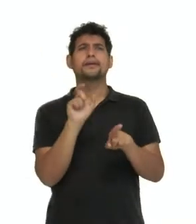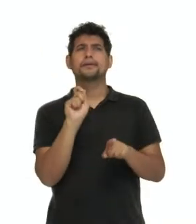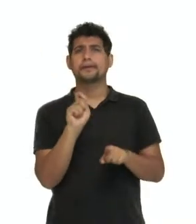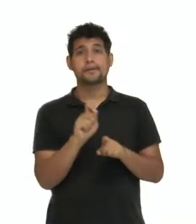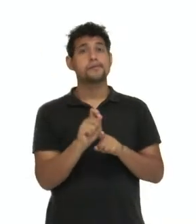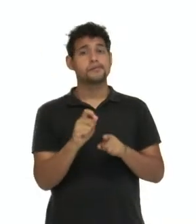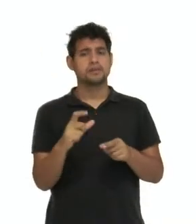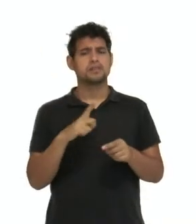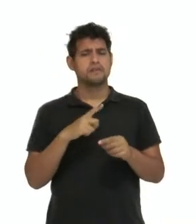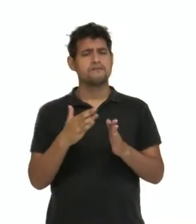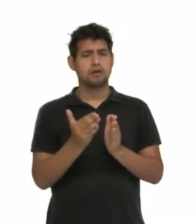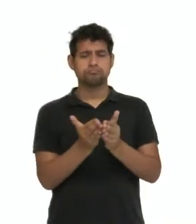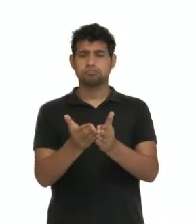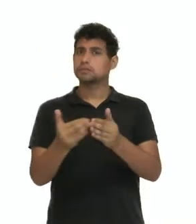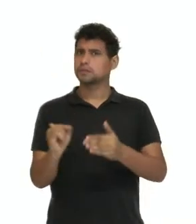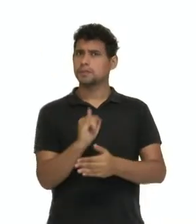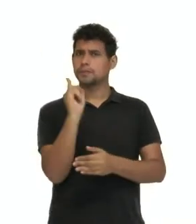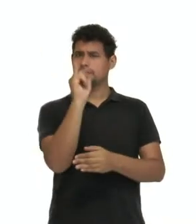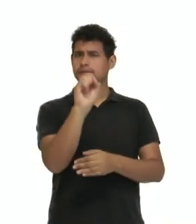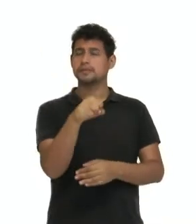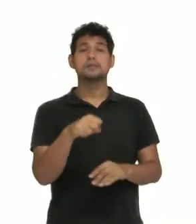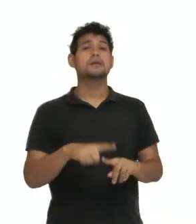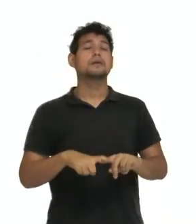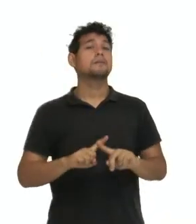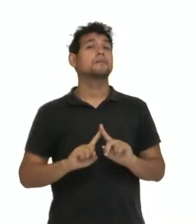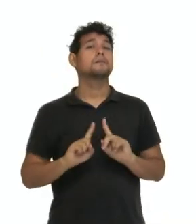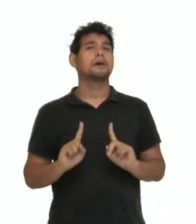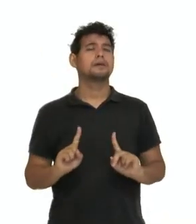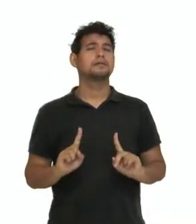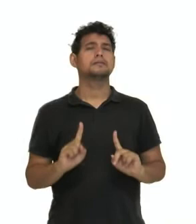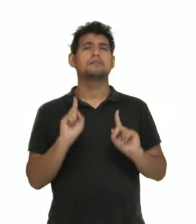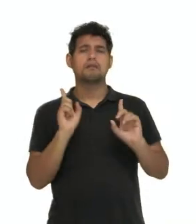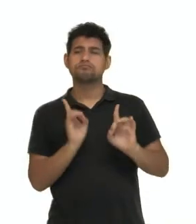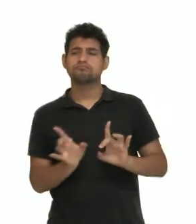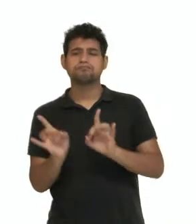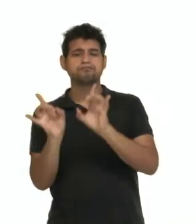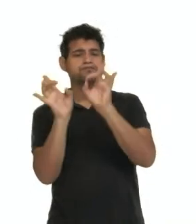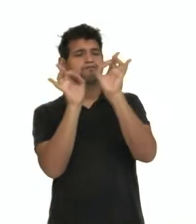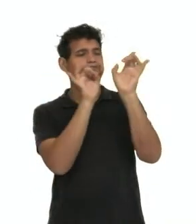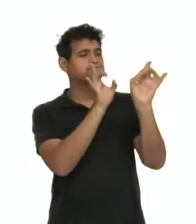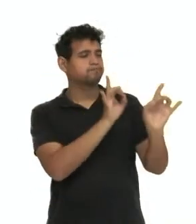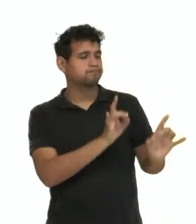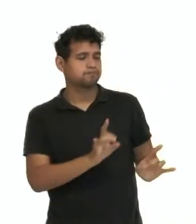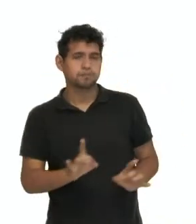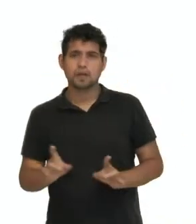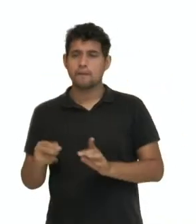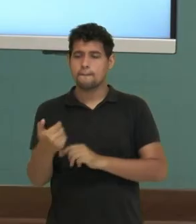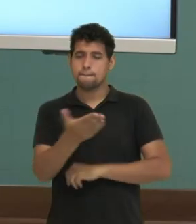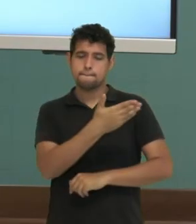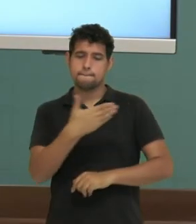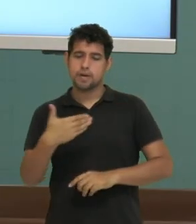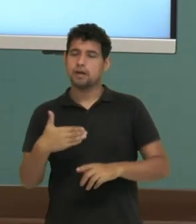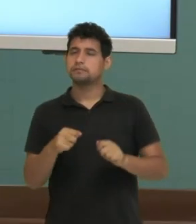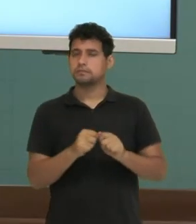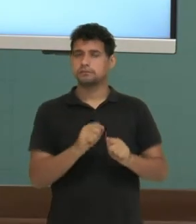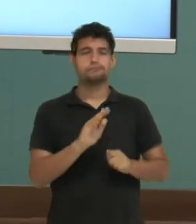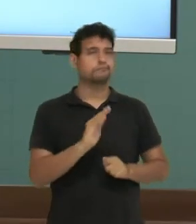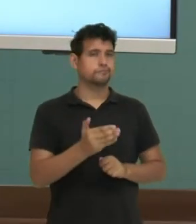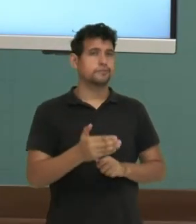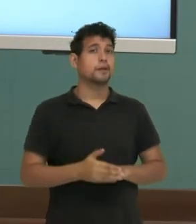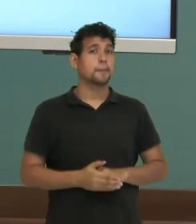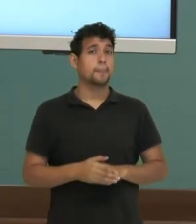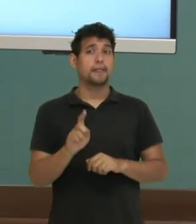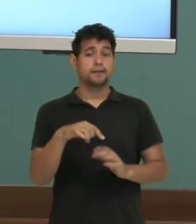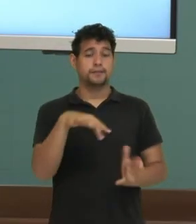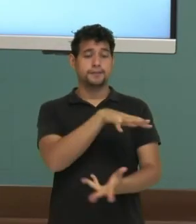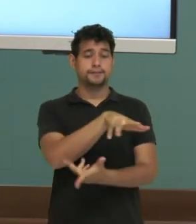importante, mas tem outros portos também, para comercializar os pescados que são produzidos na região do